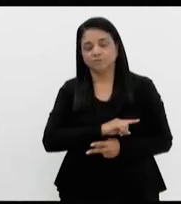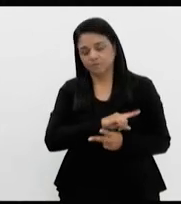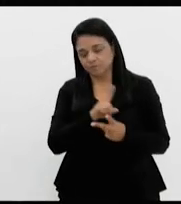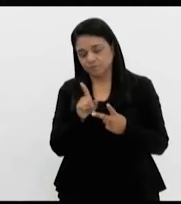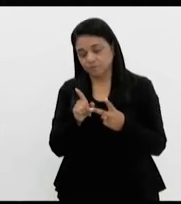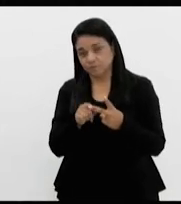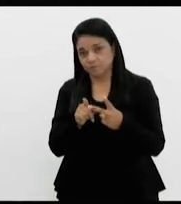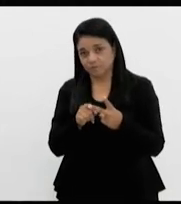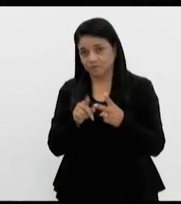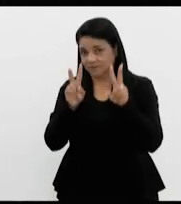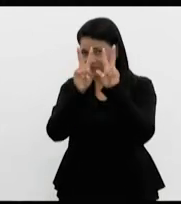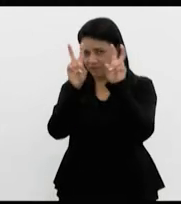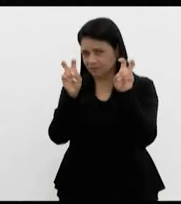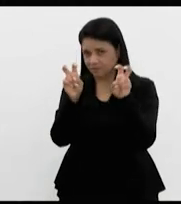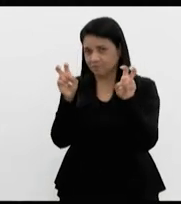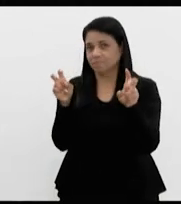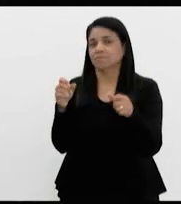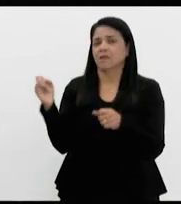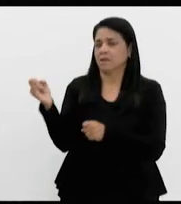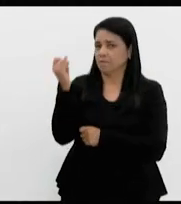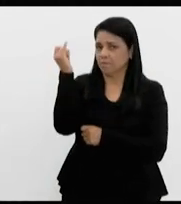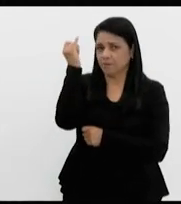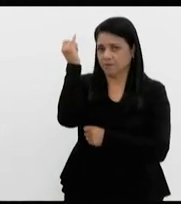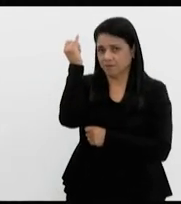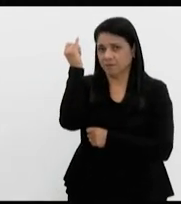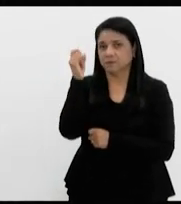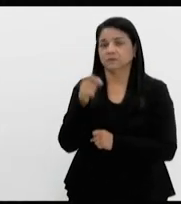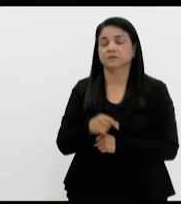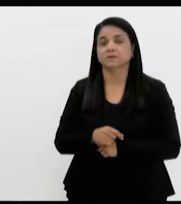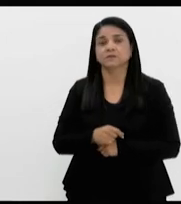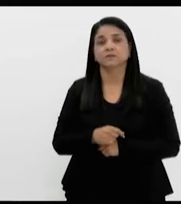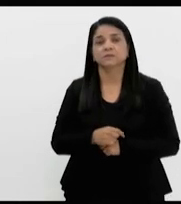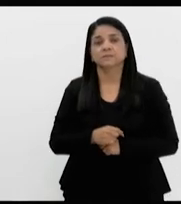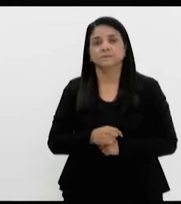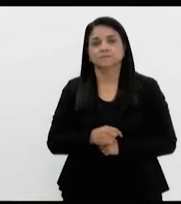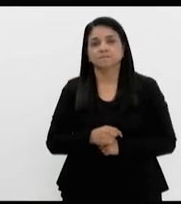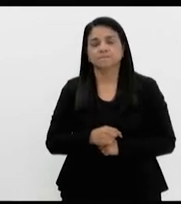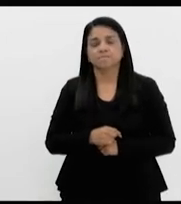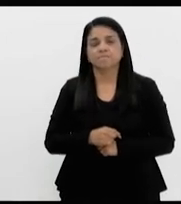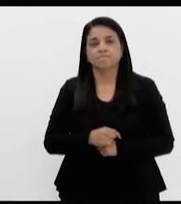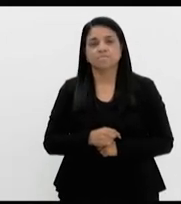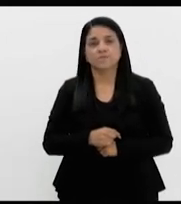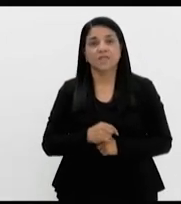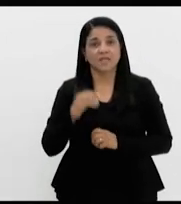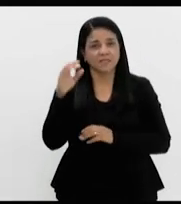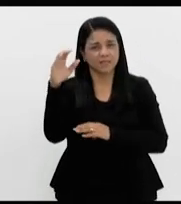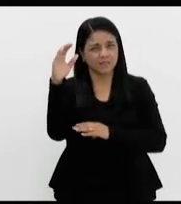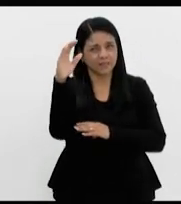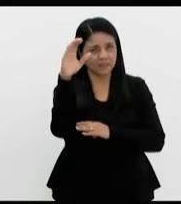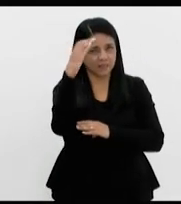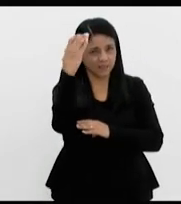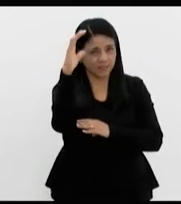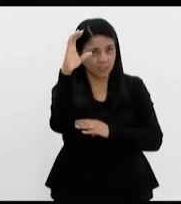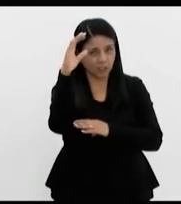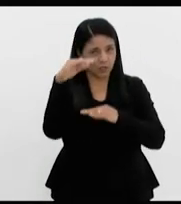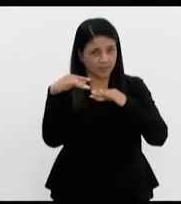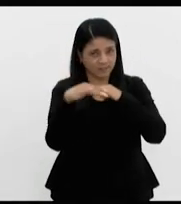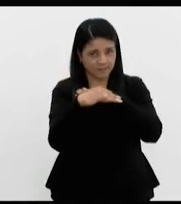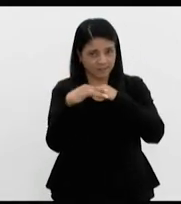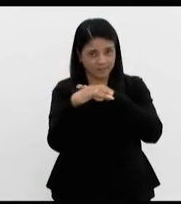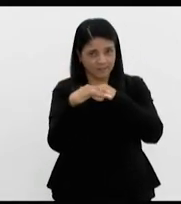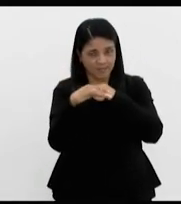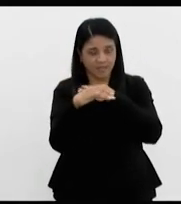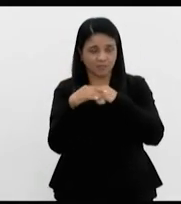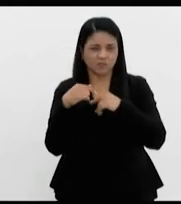tema, não menos importante, lá na nossa amada Niterói, semana passada eu não pude